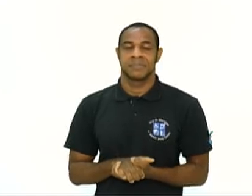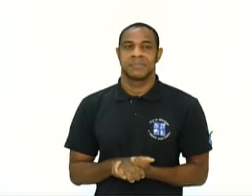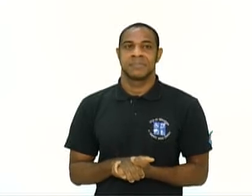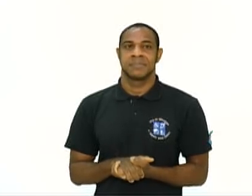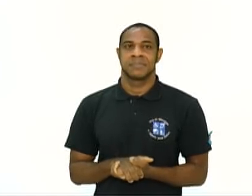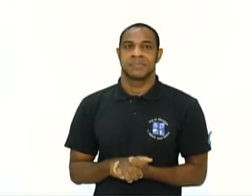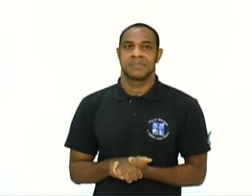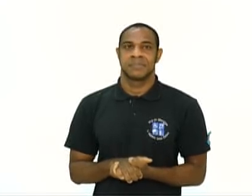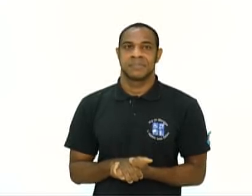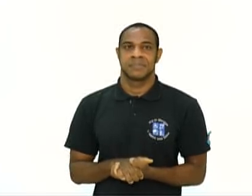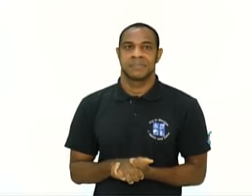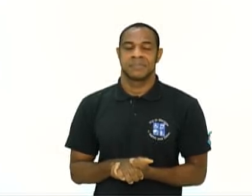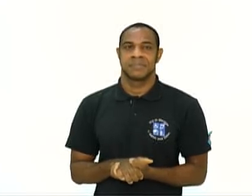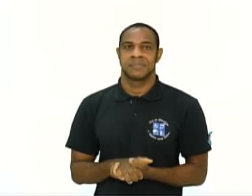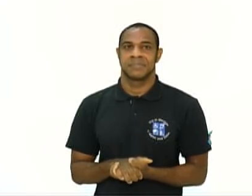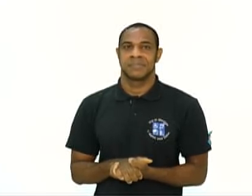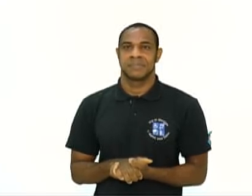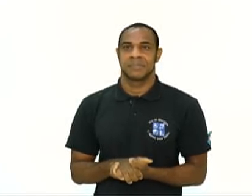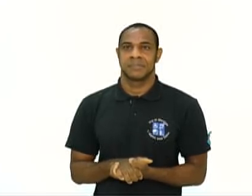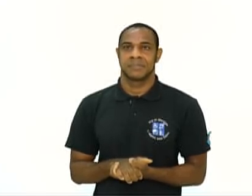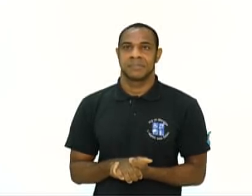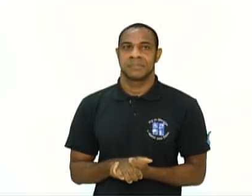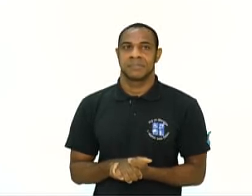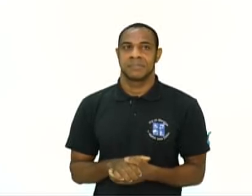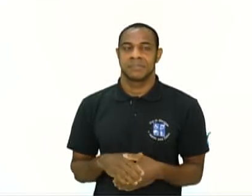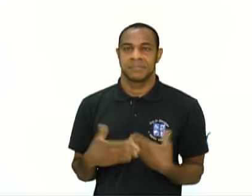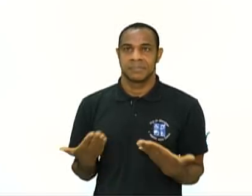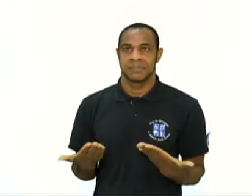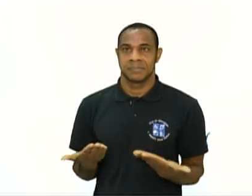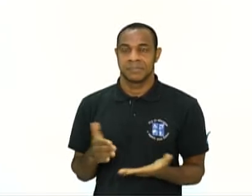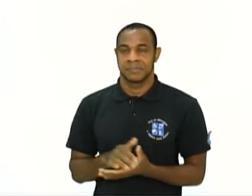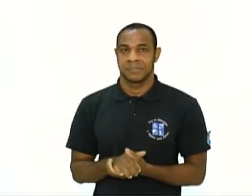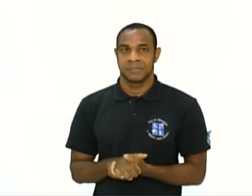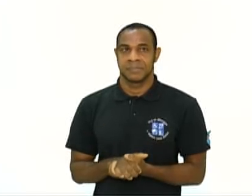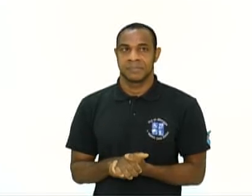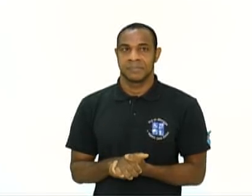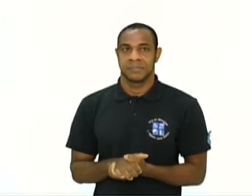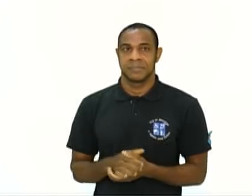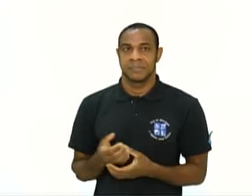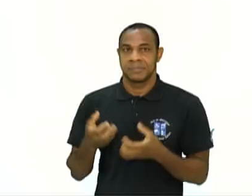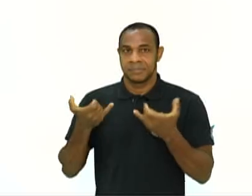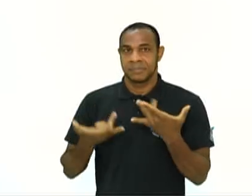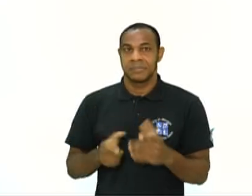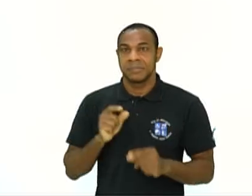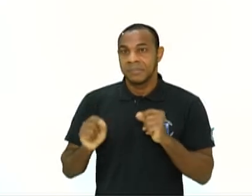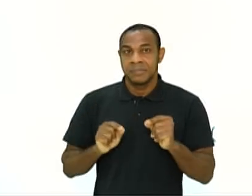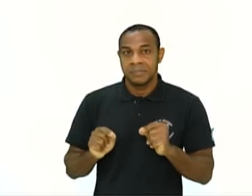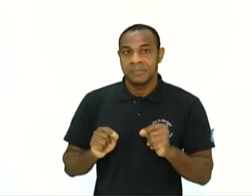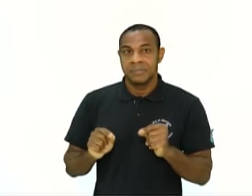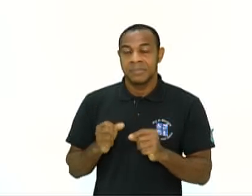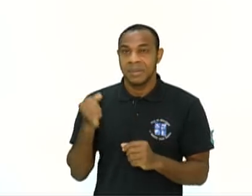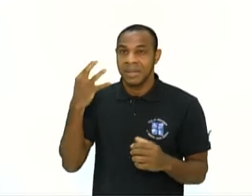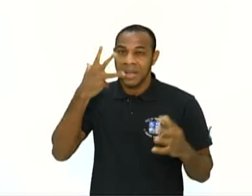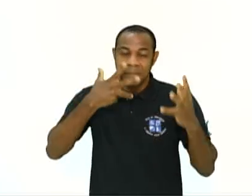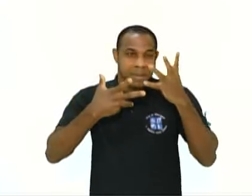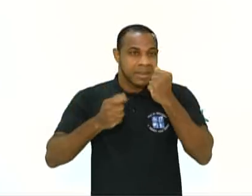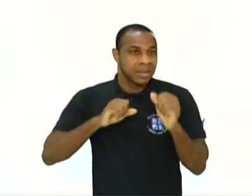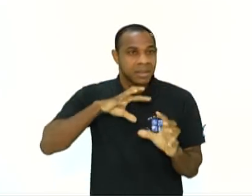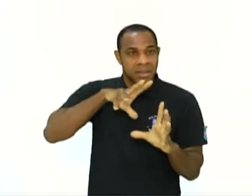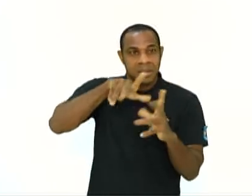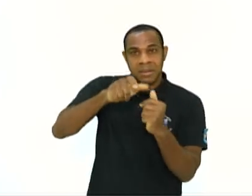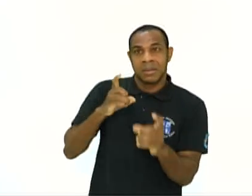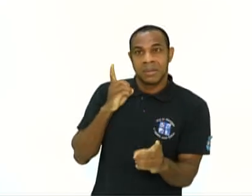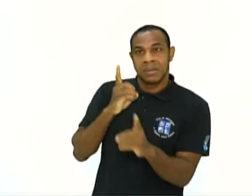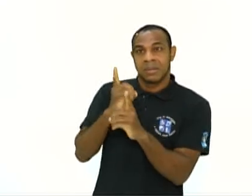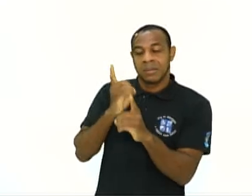the diversity of its people. Então, a citação ali está dizendo: a beleza do mundo